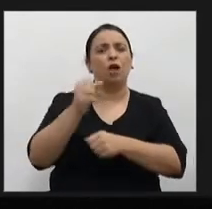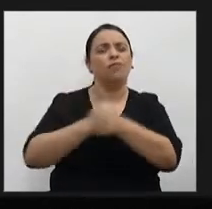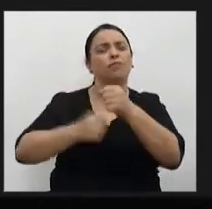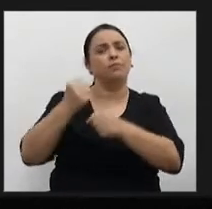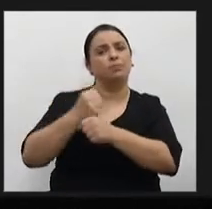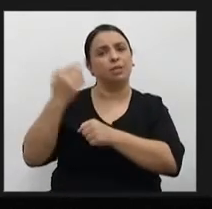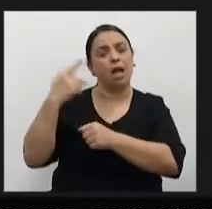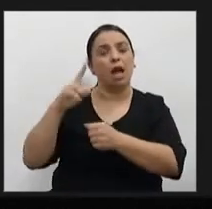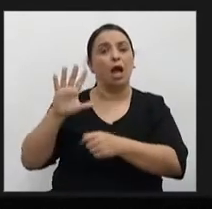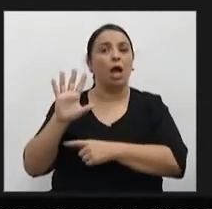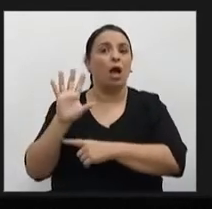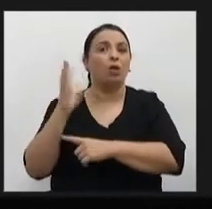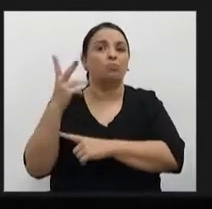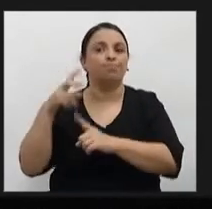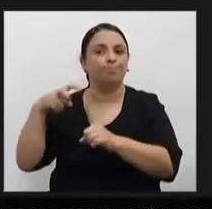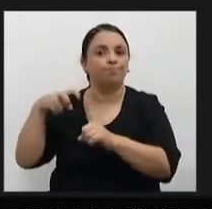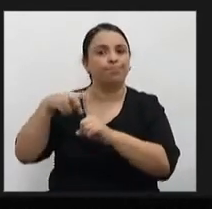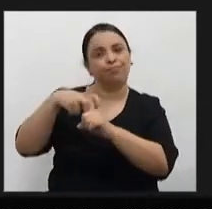o esporte